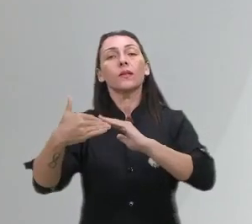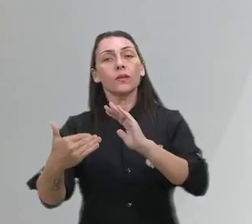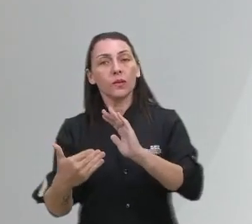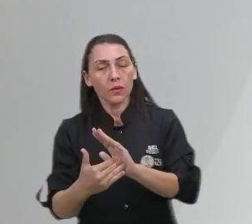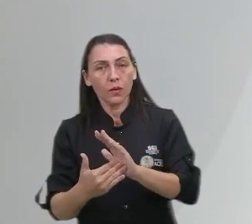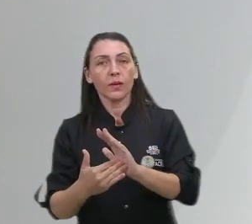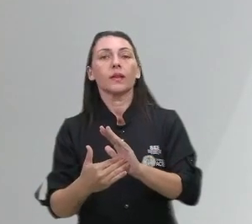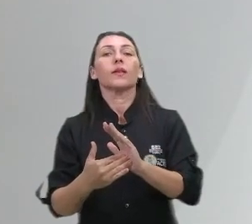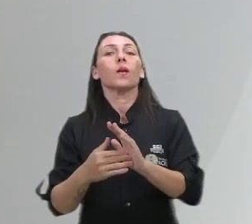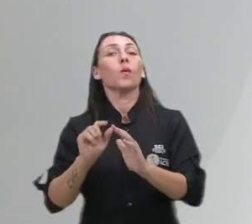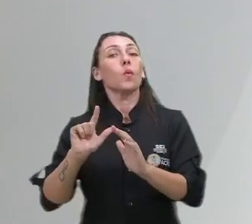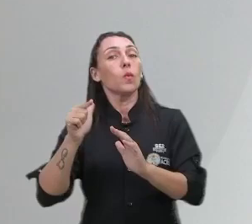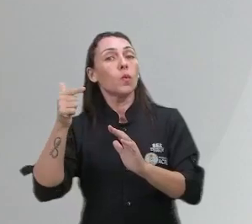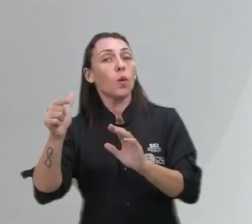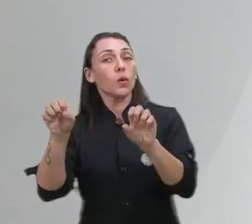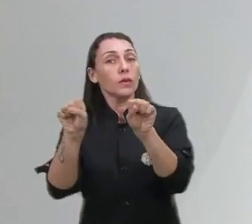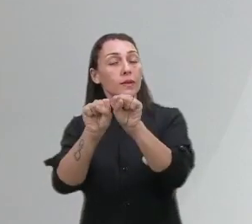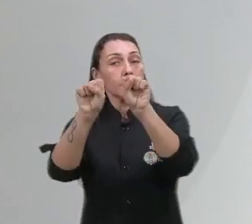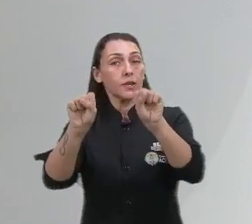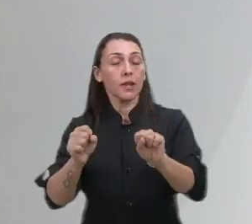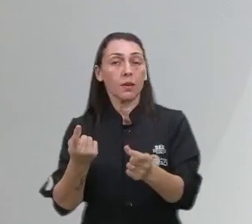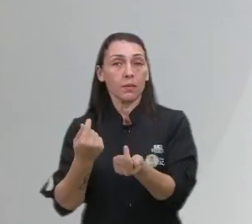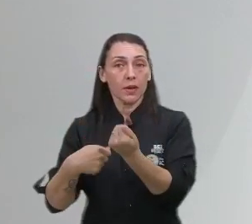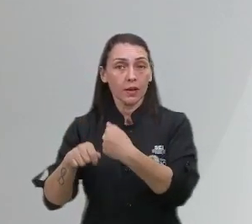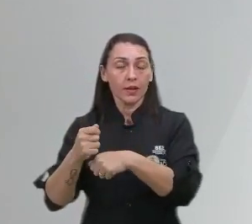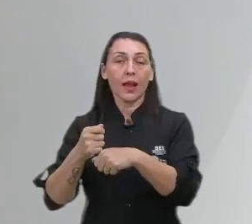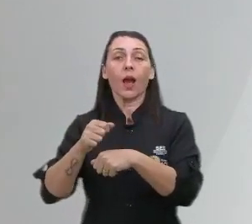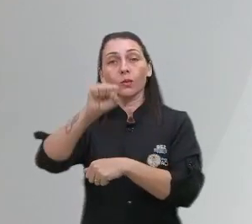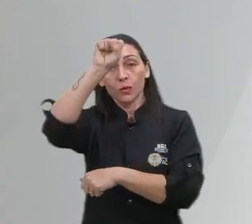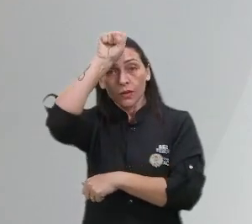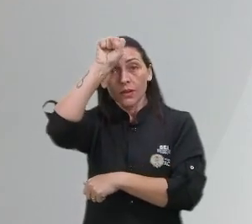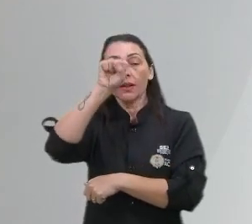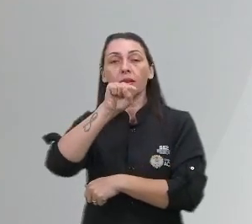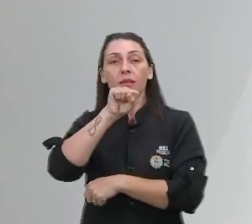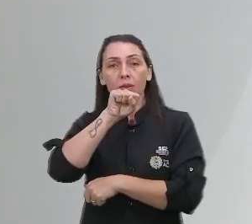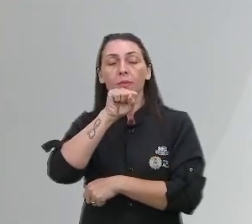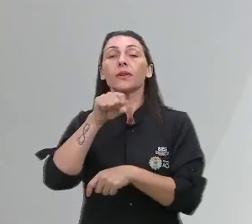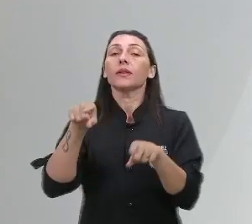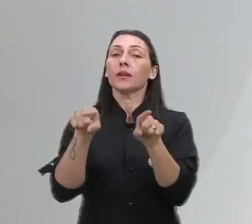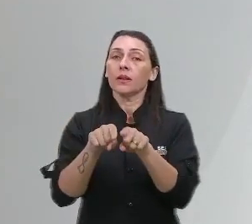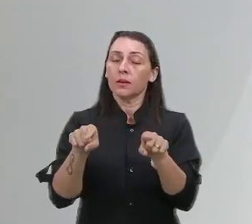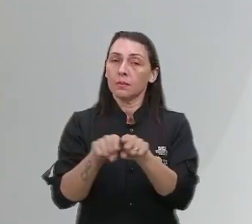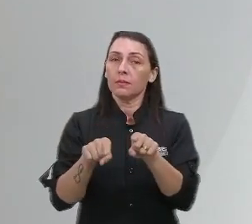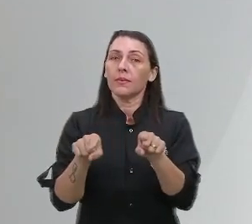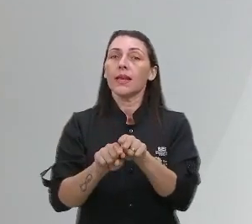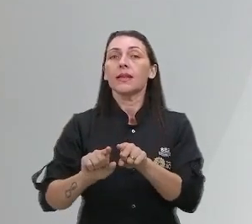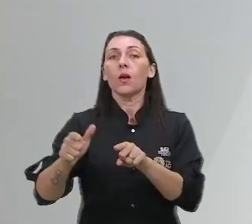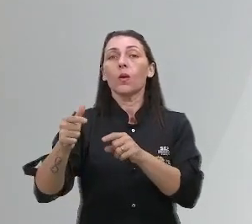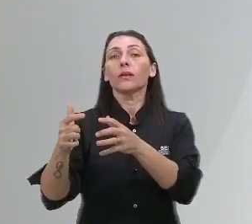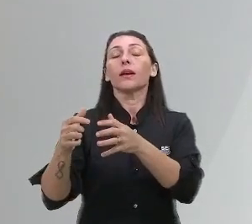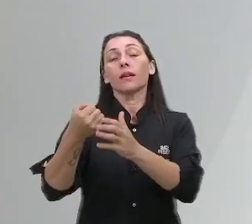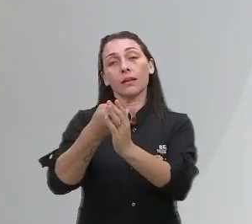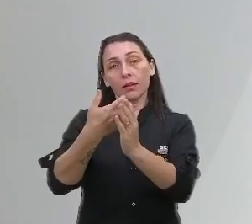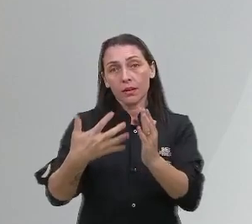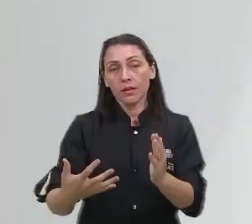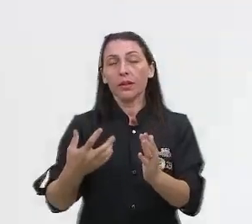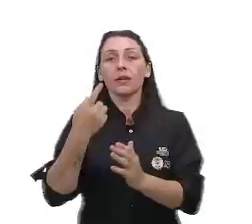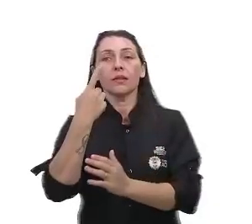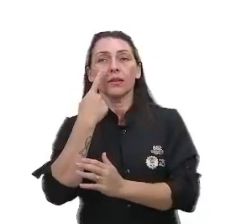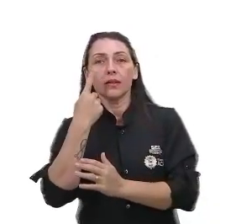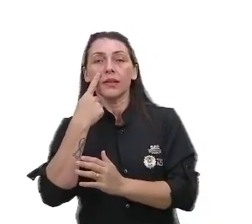se contrapor a um outro sistema econômico chamado de socialismo. Inclusive essa outra característica que a gente vai ver,